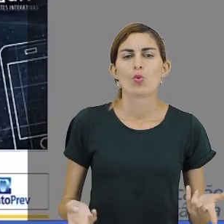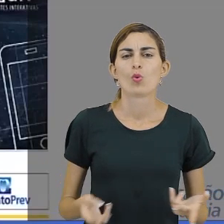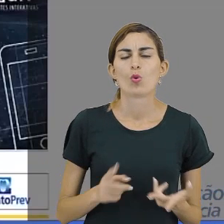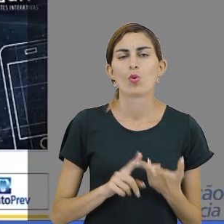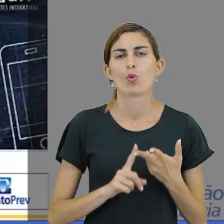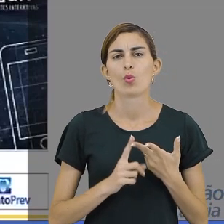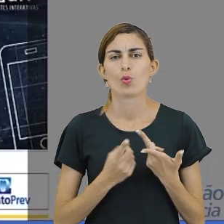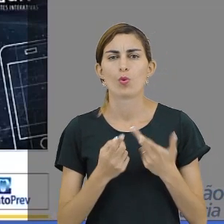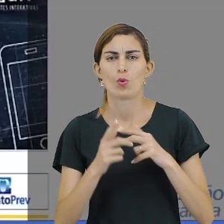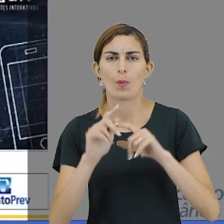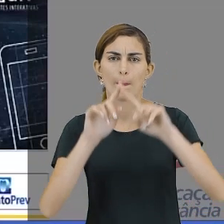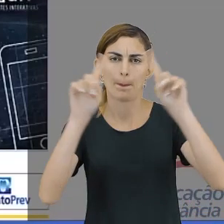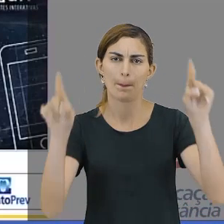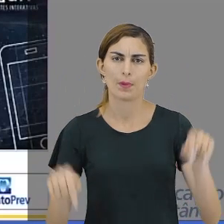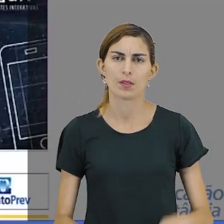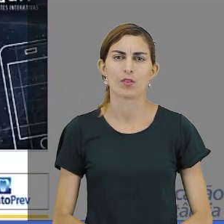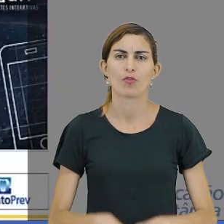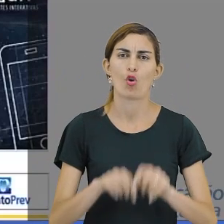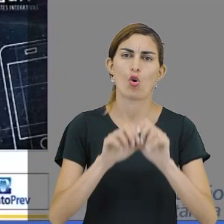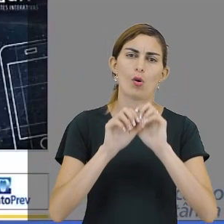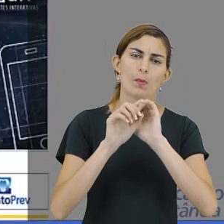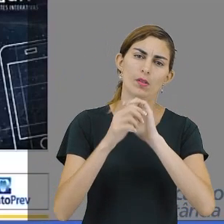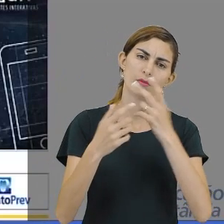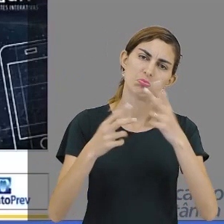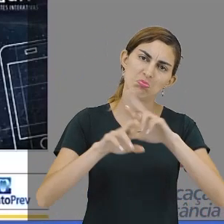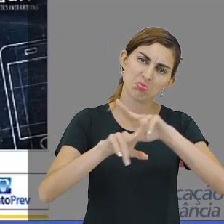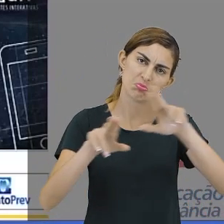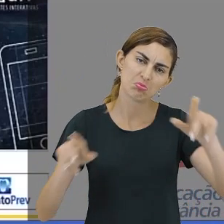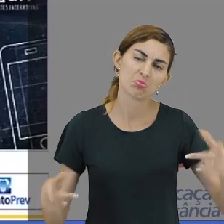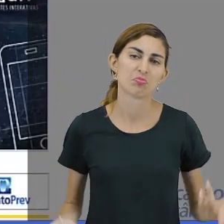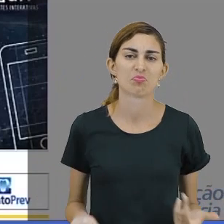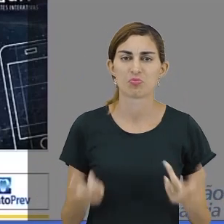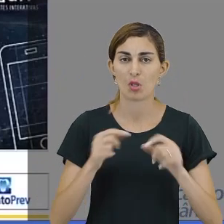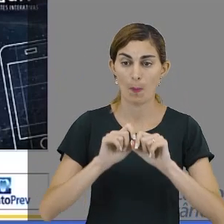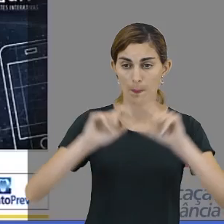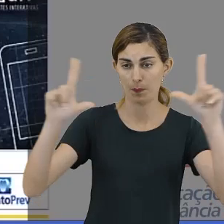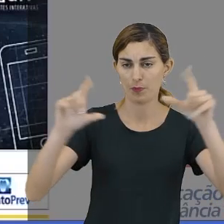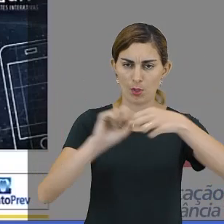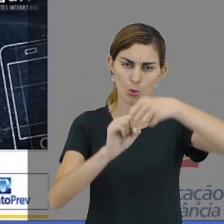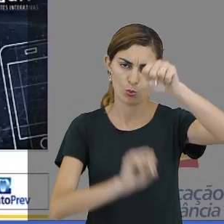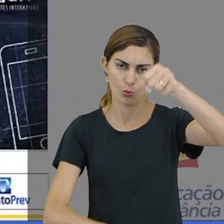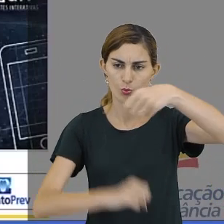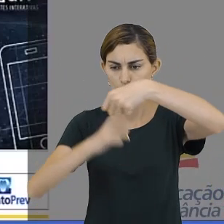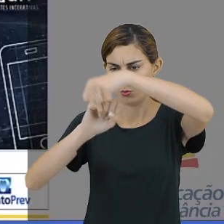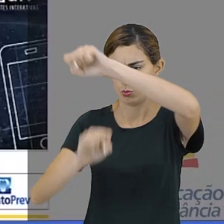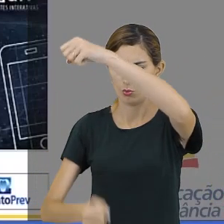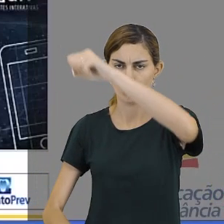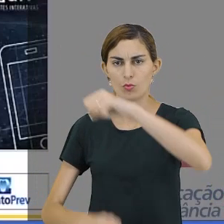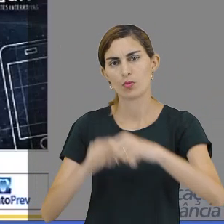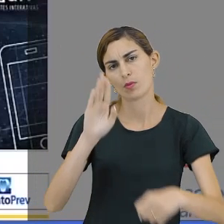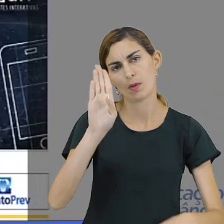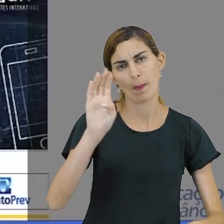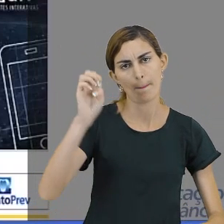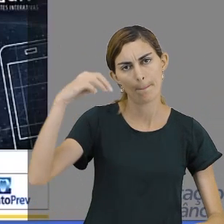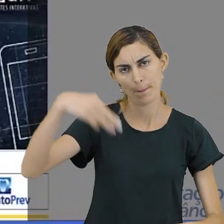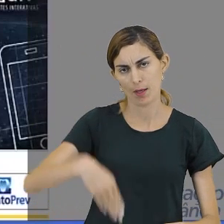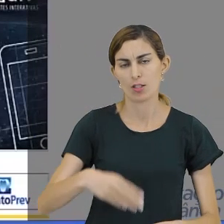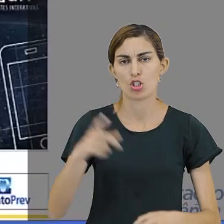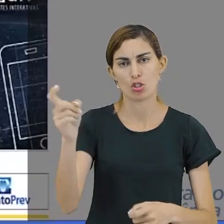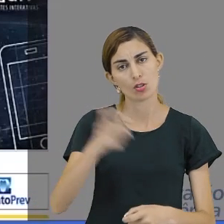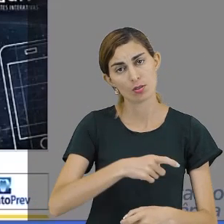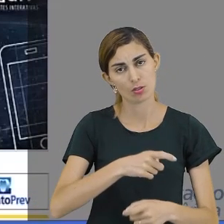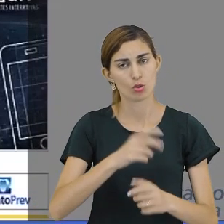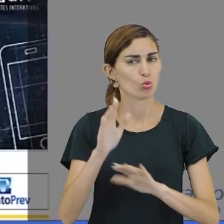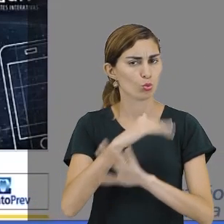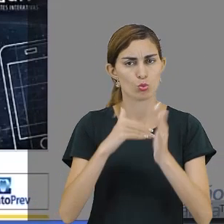AdWords, sejam plataformas abertas de exibição de banners, como por exemplo o OpenX, todos